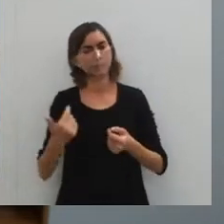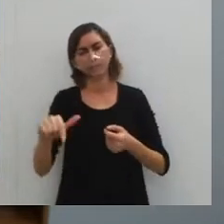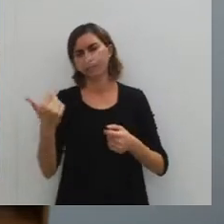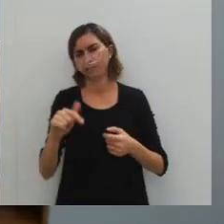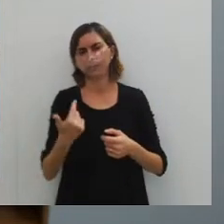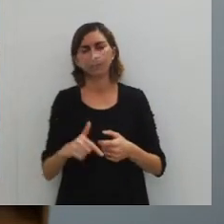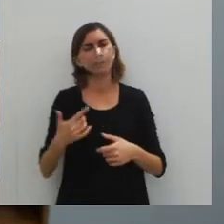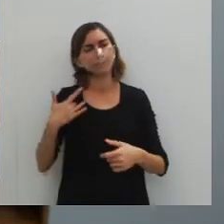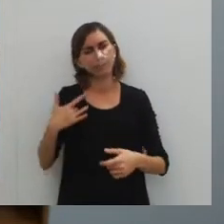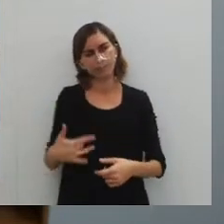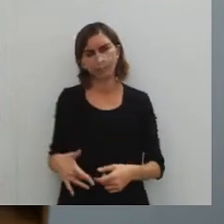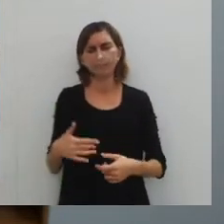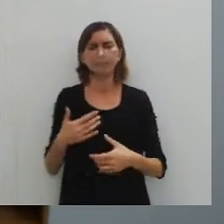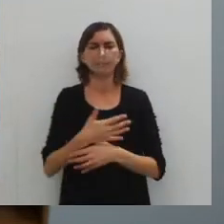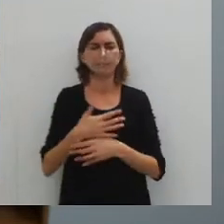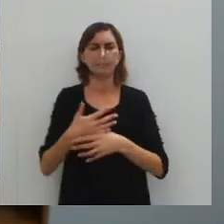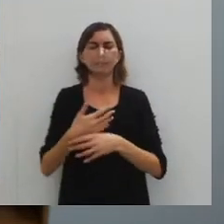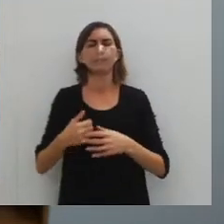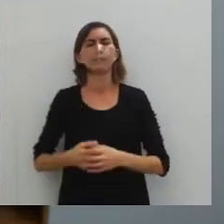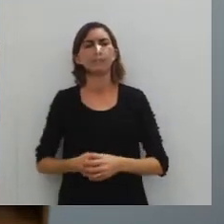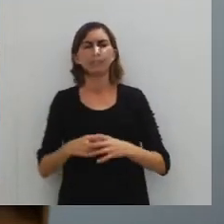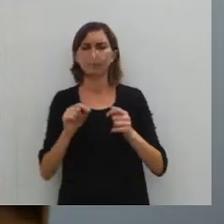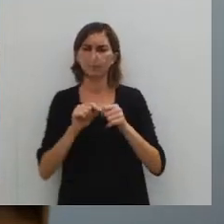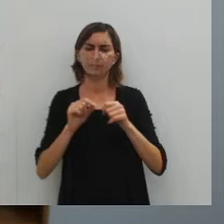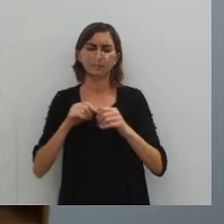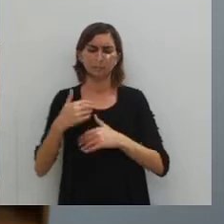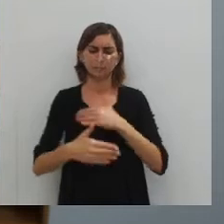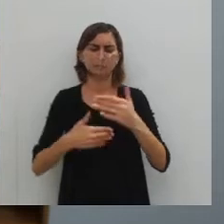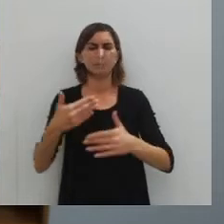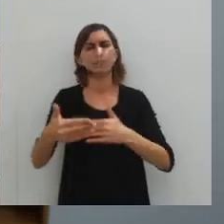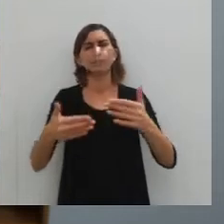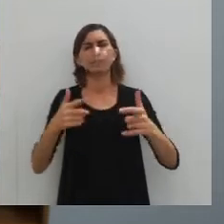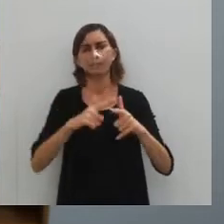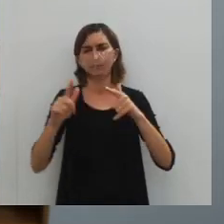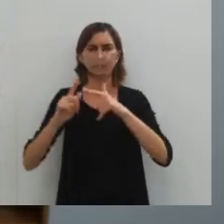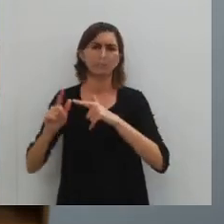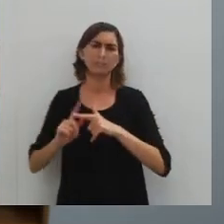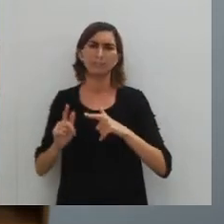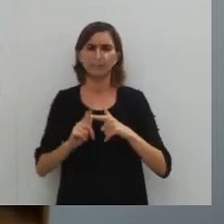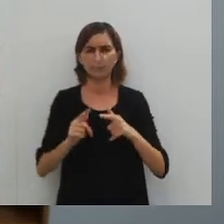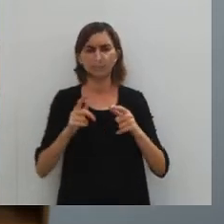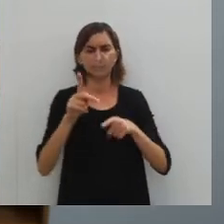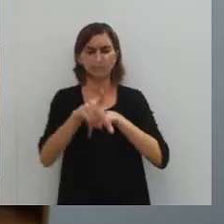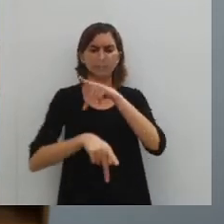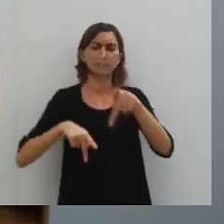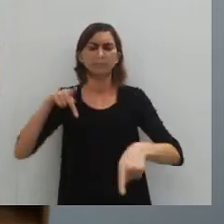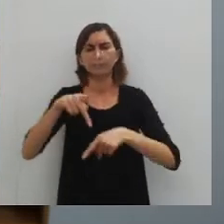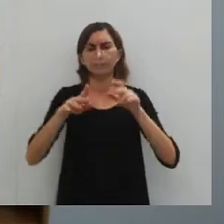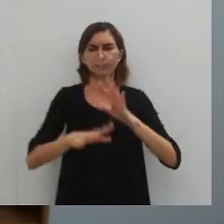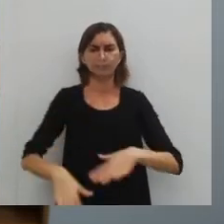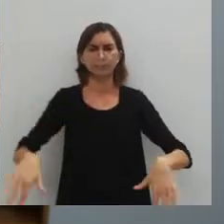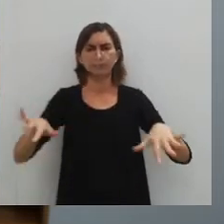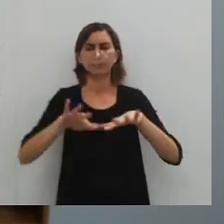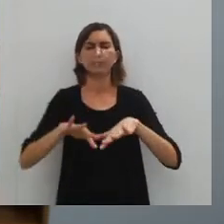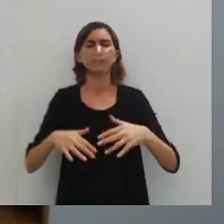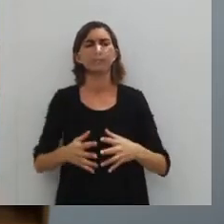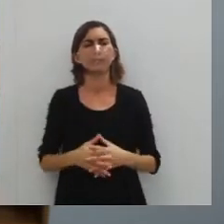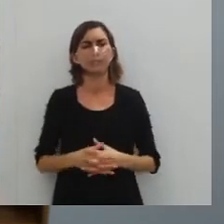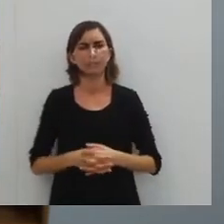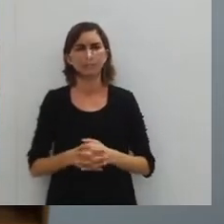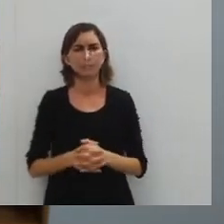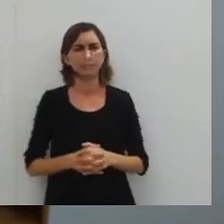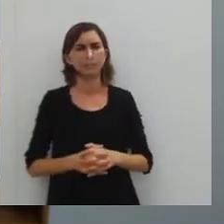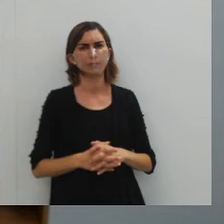básico, infelizmente, o que vai gerar problema para a população de um modo geral.